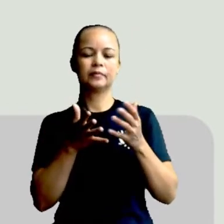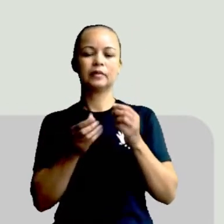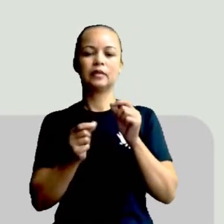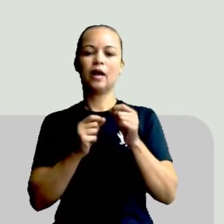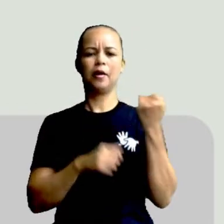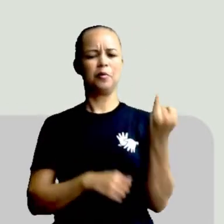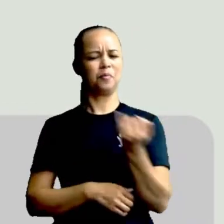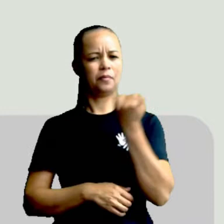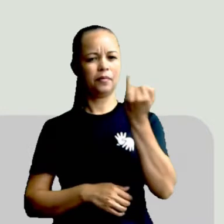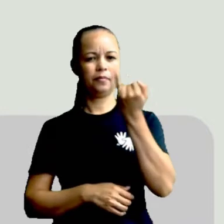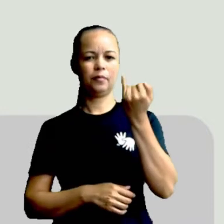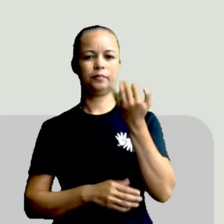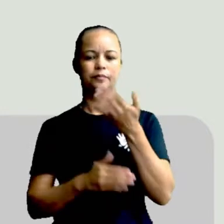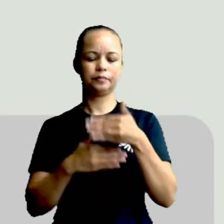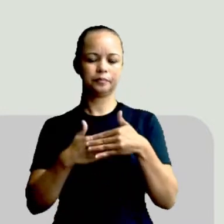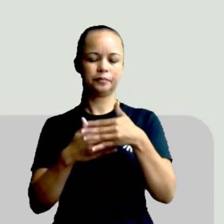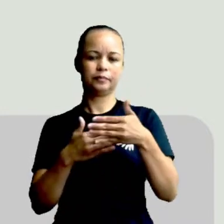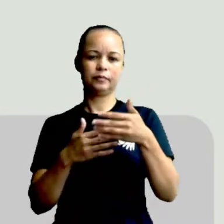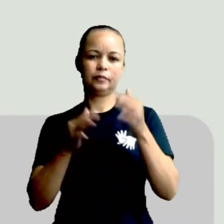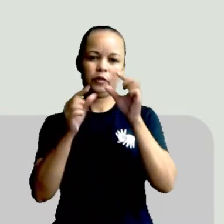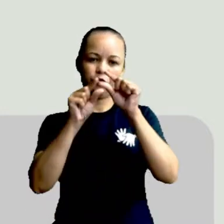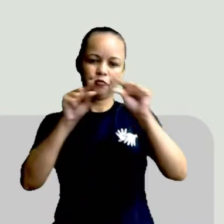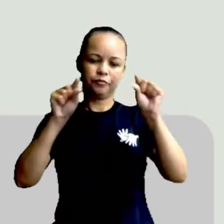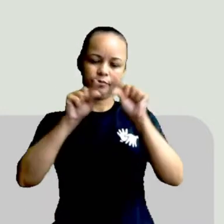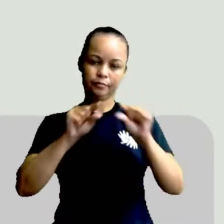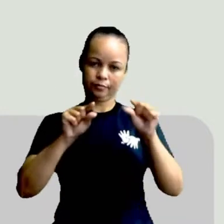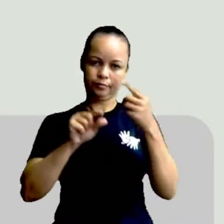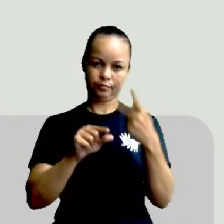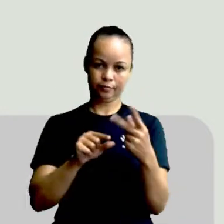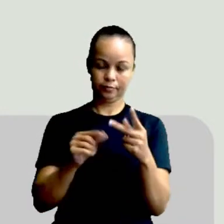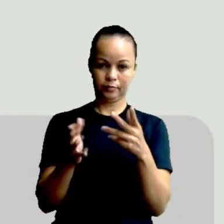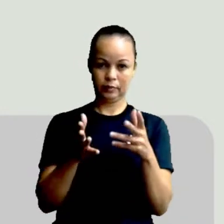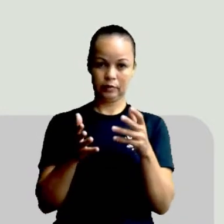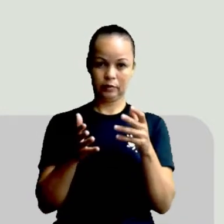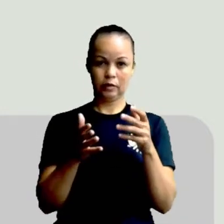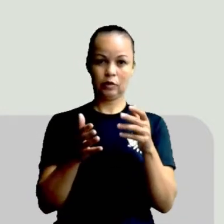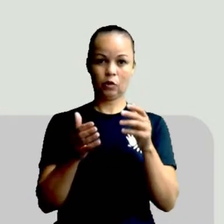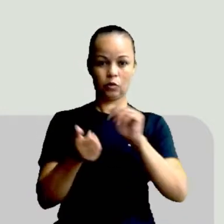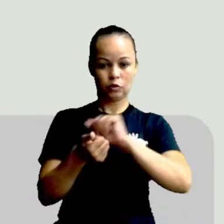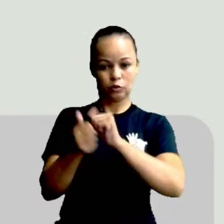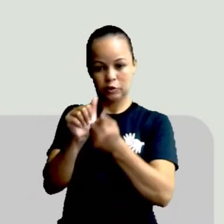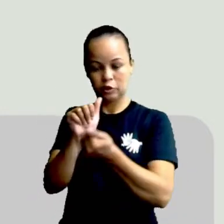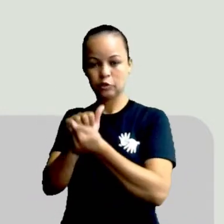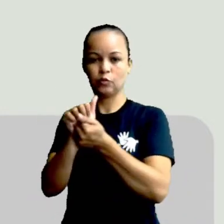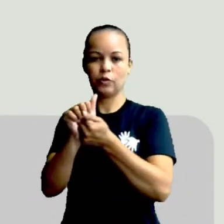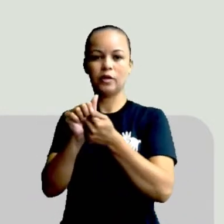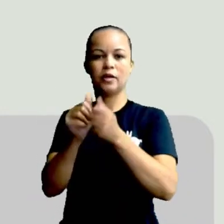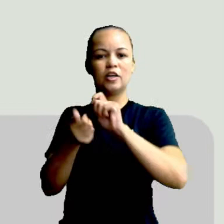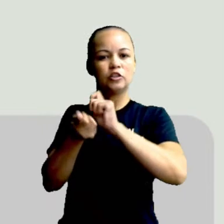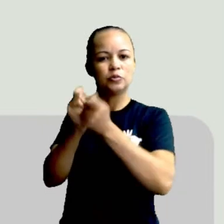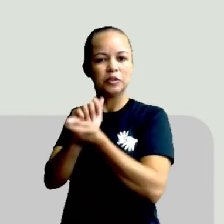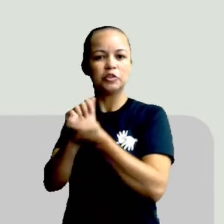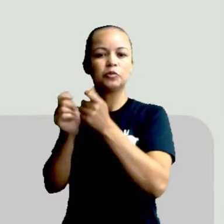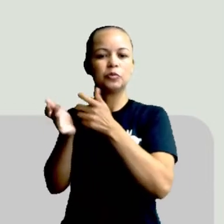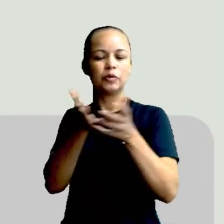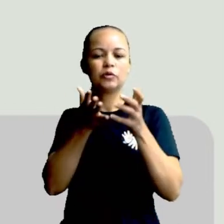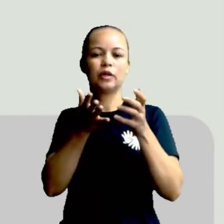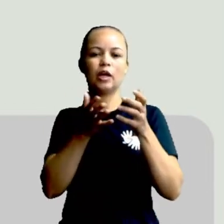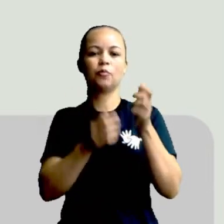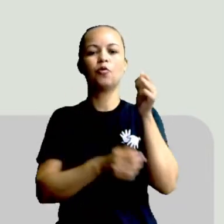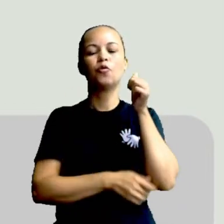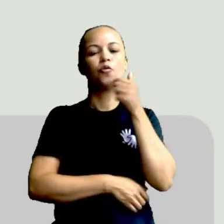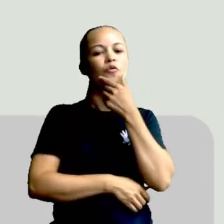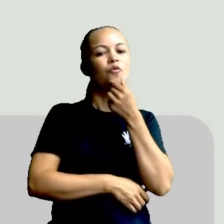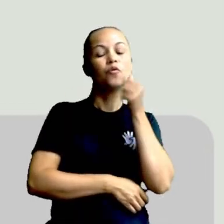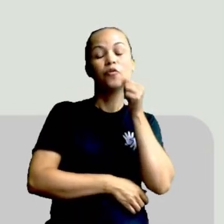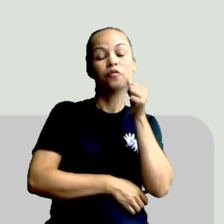é importante diante de uma frase como essa nós substituímos o termo é o substantivo feminino